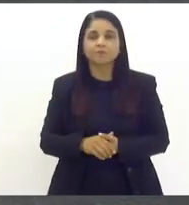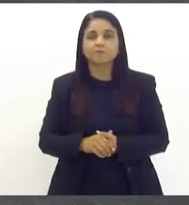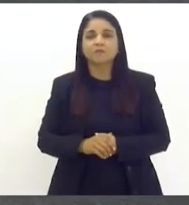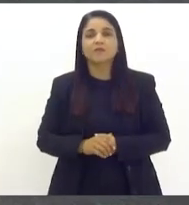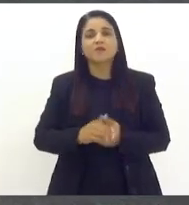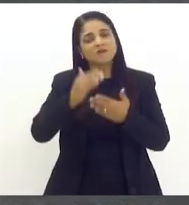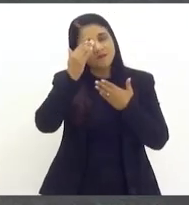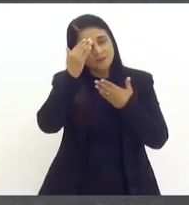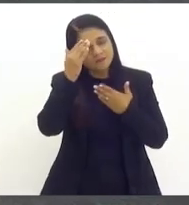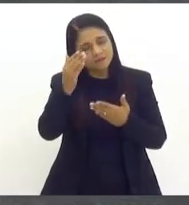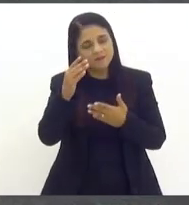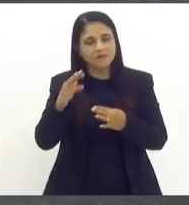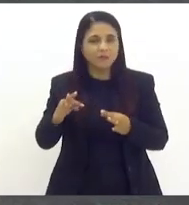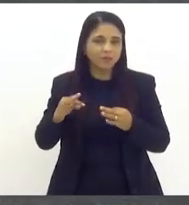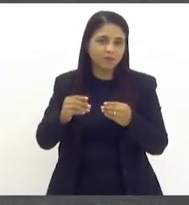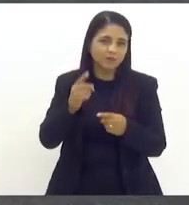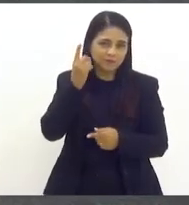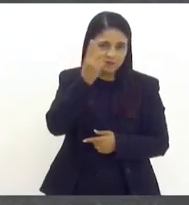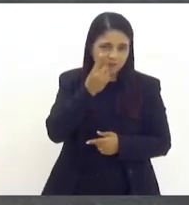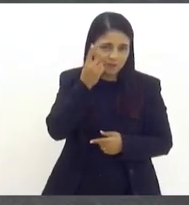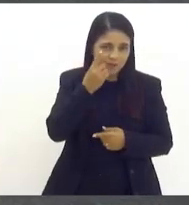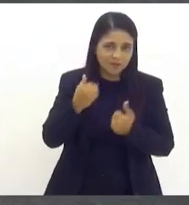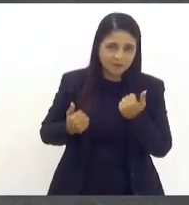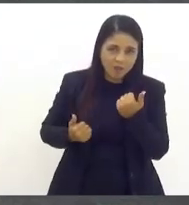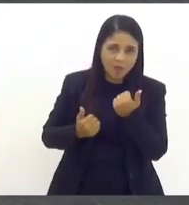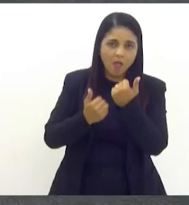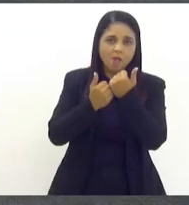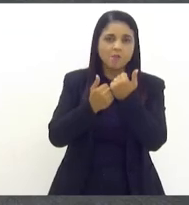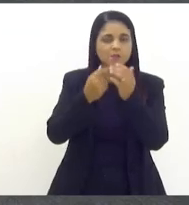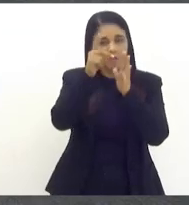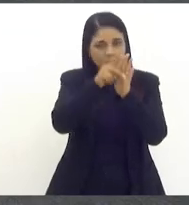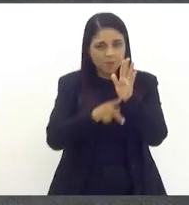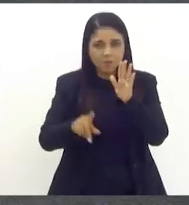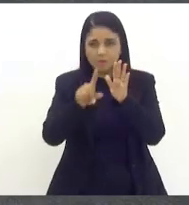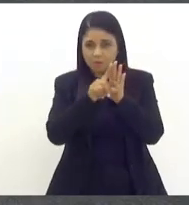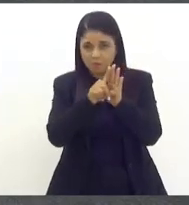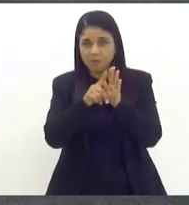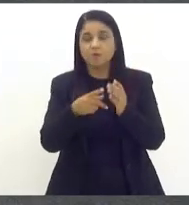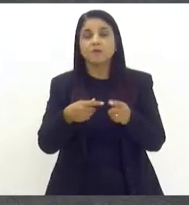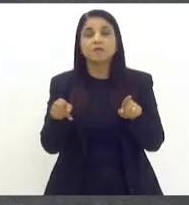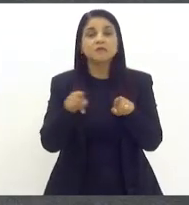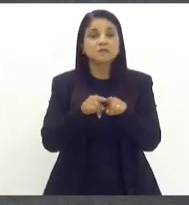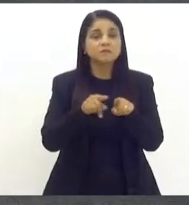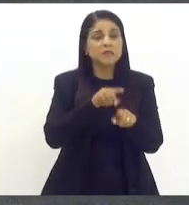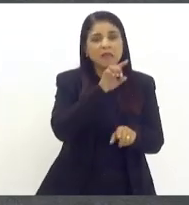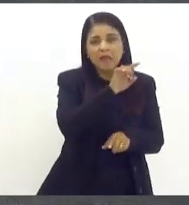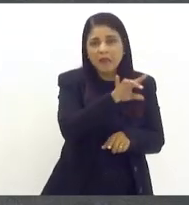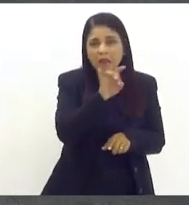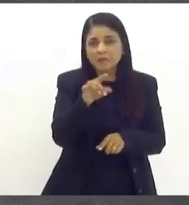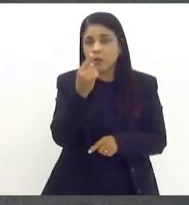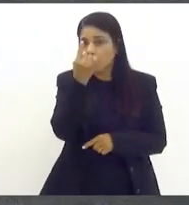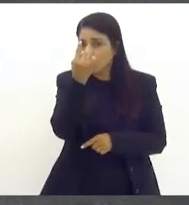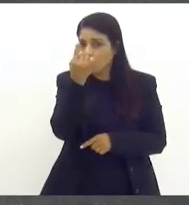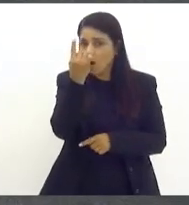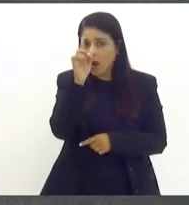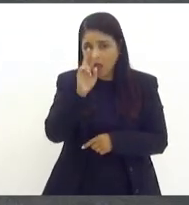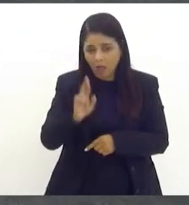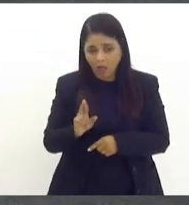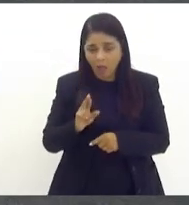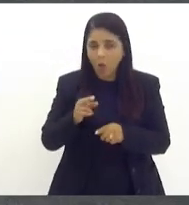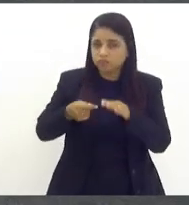a todos os deputados que nos apoiaram nesse projeto e falar que cada um real que é